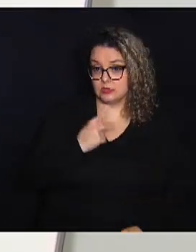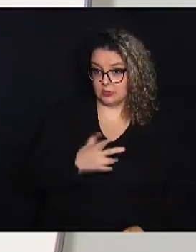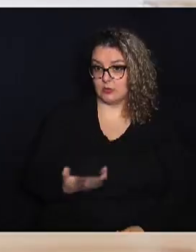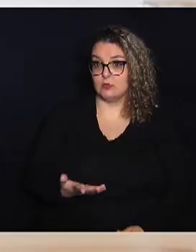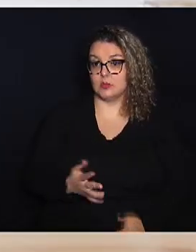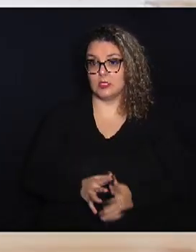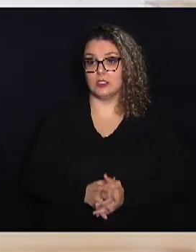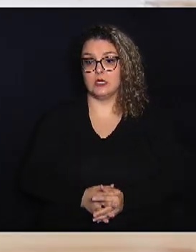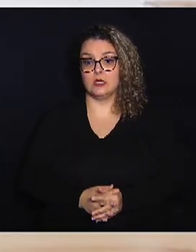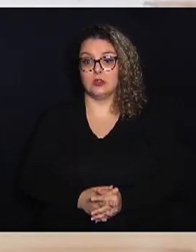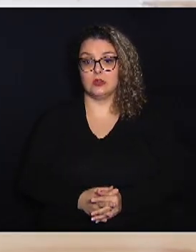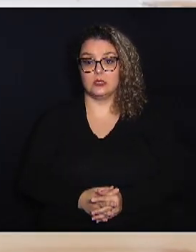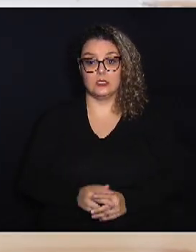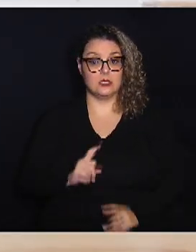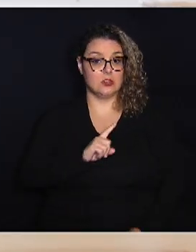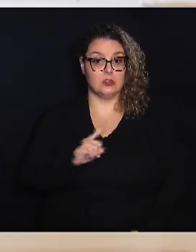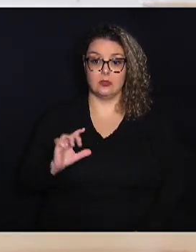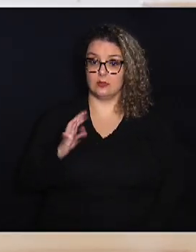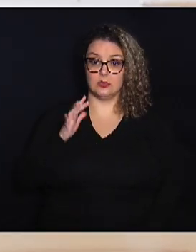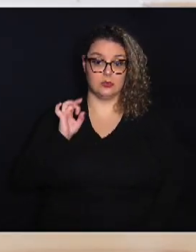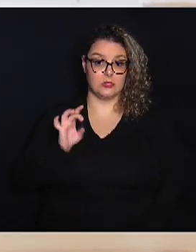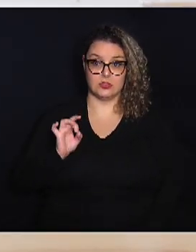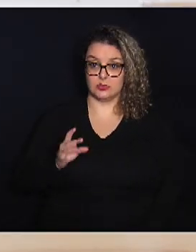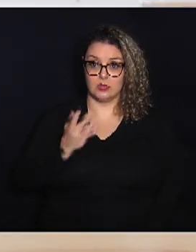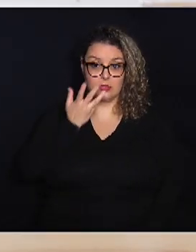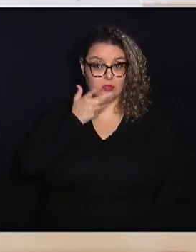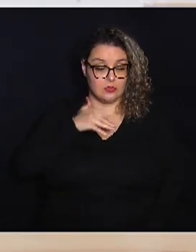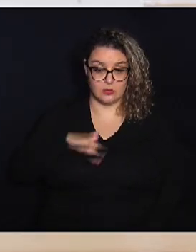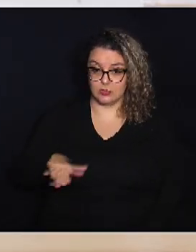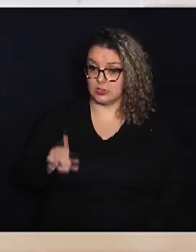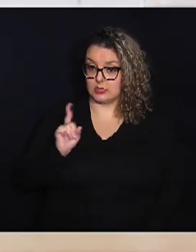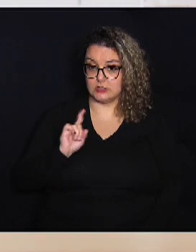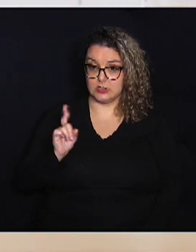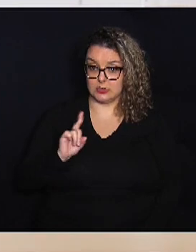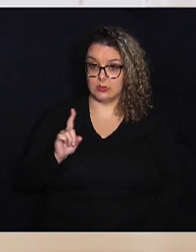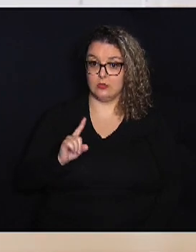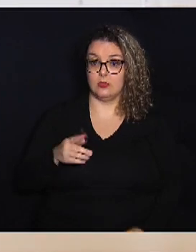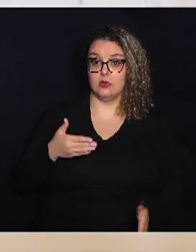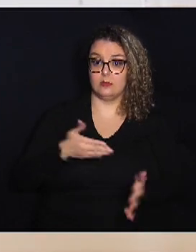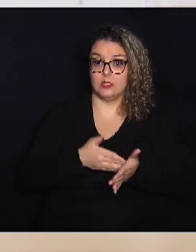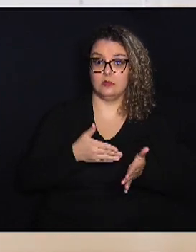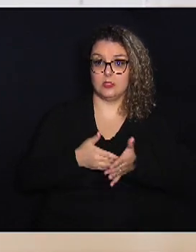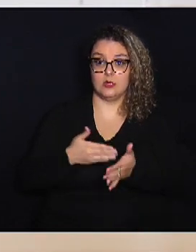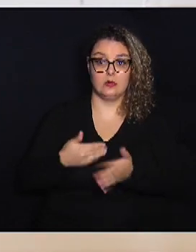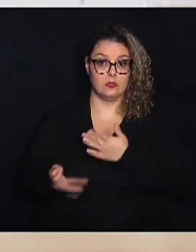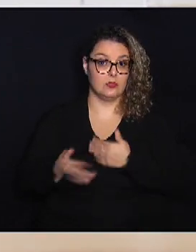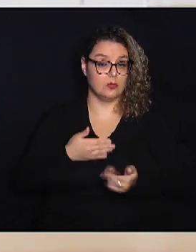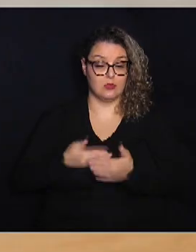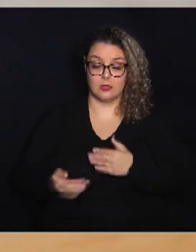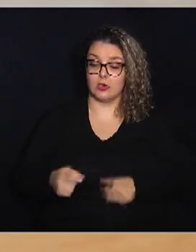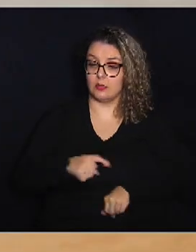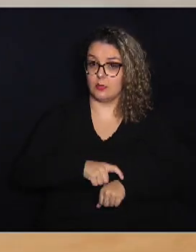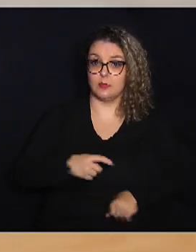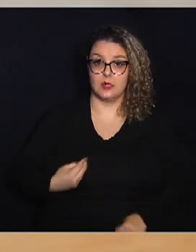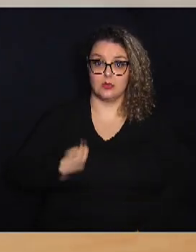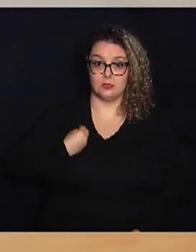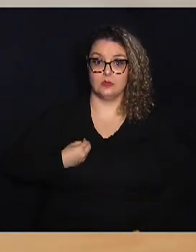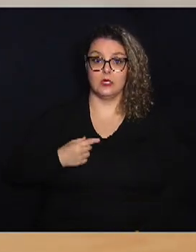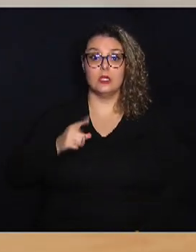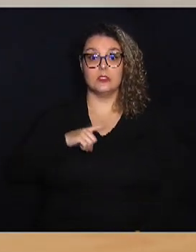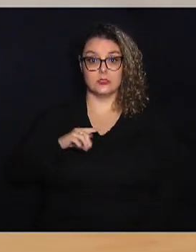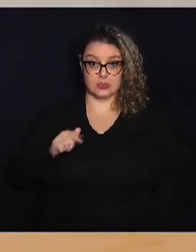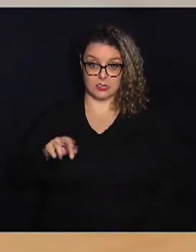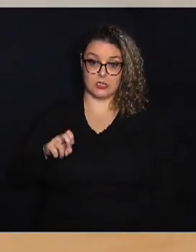para ela. E não acontece somente com crianças. A restrição pode começar em qualquer fase da vida. A gente tem graus